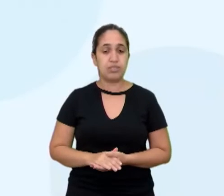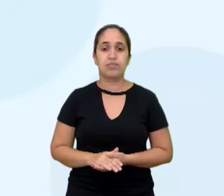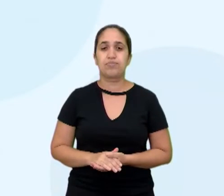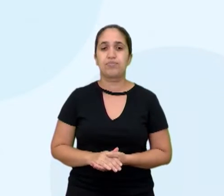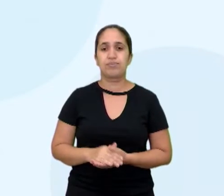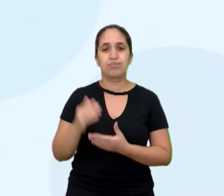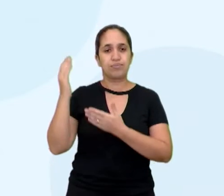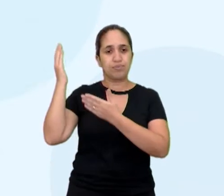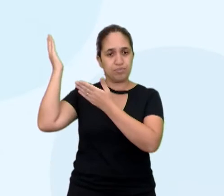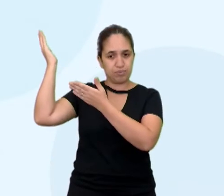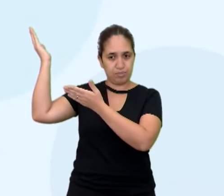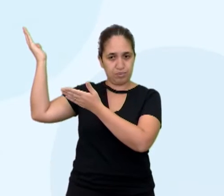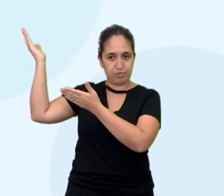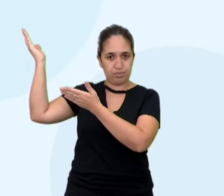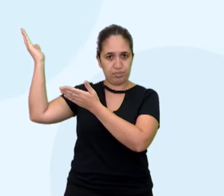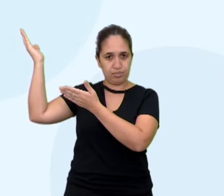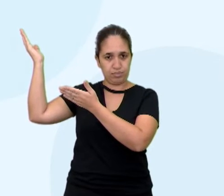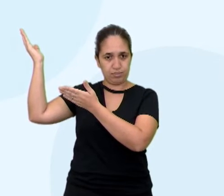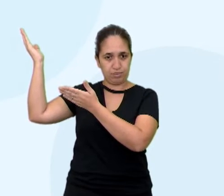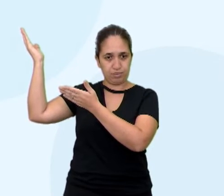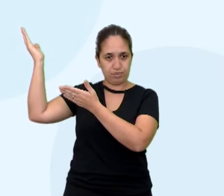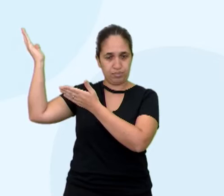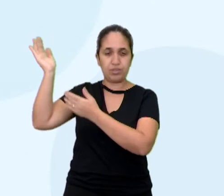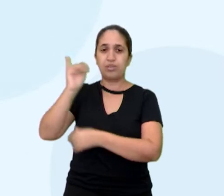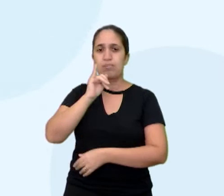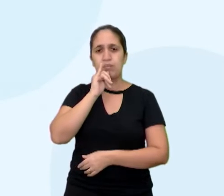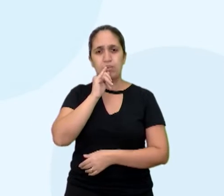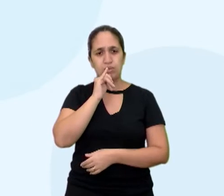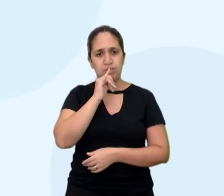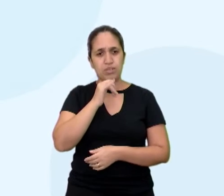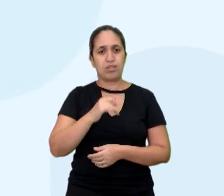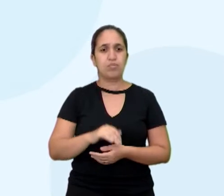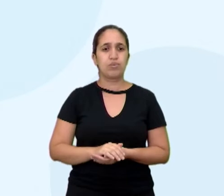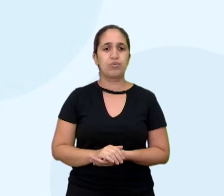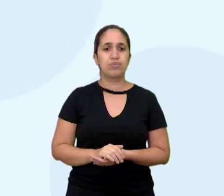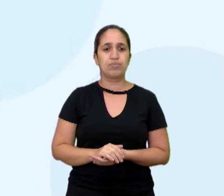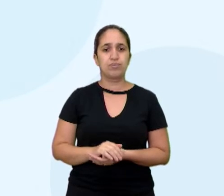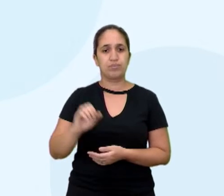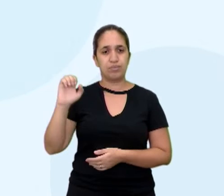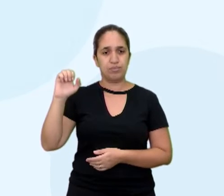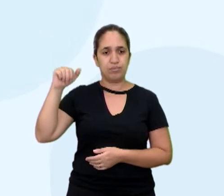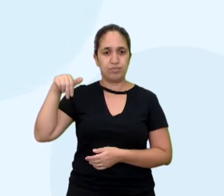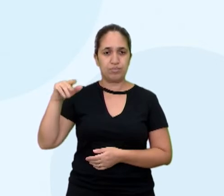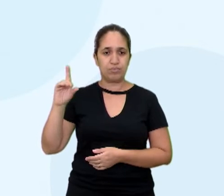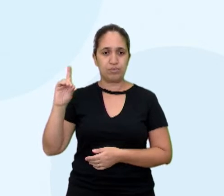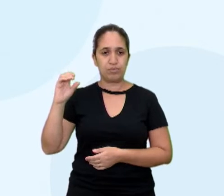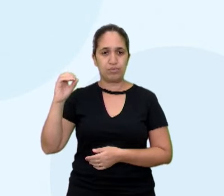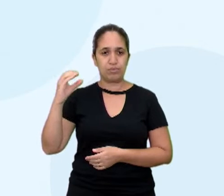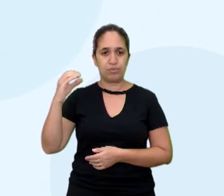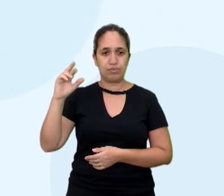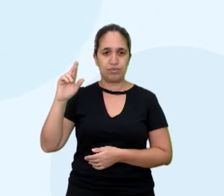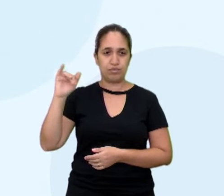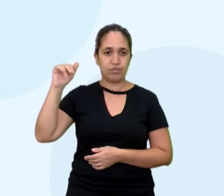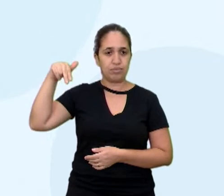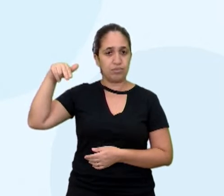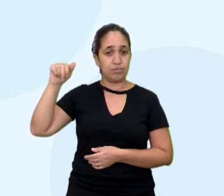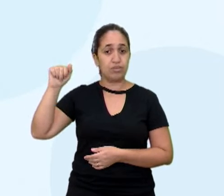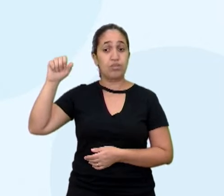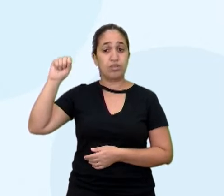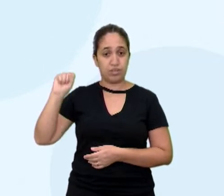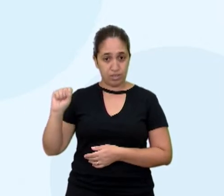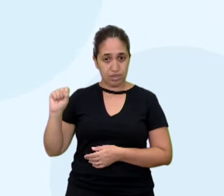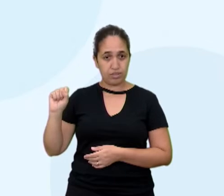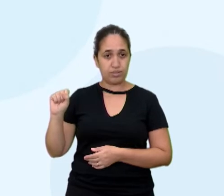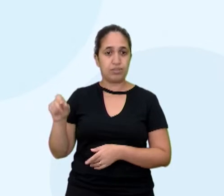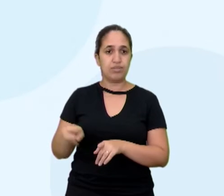Dentre esses reguladores hormonais, eu tenho, por exemplo, os reguladores hormonais das células endócrinas e os reguladores hormonais